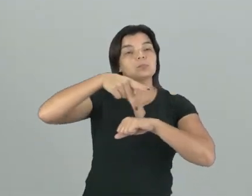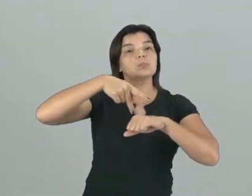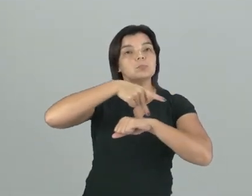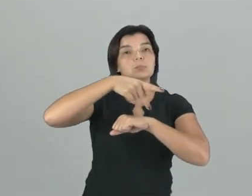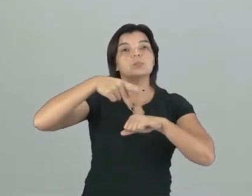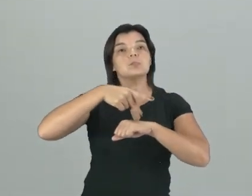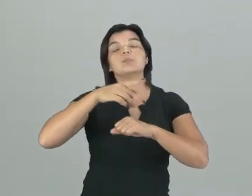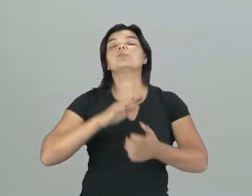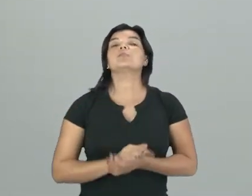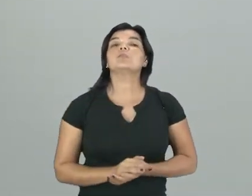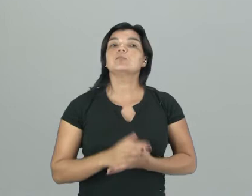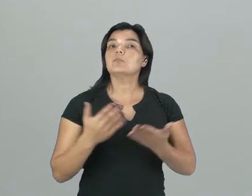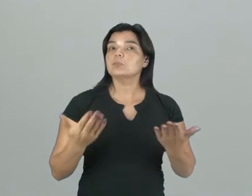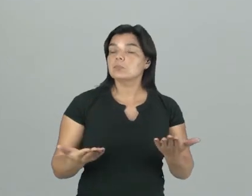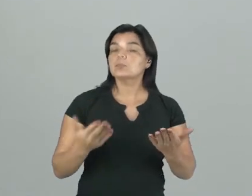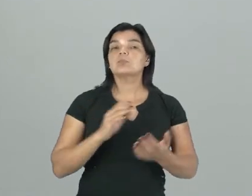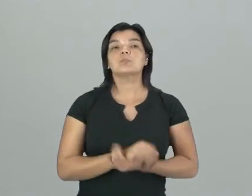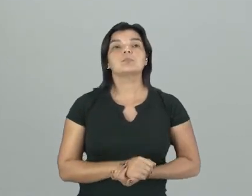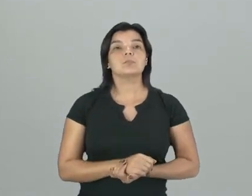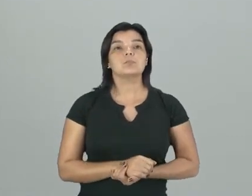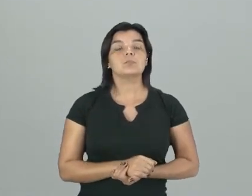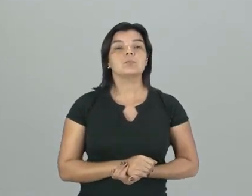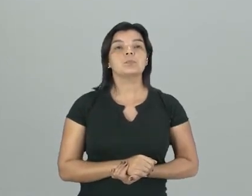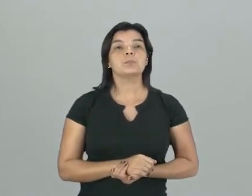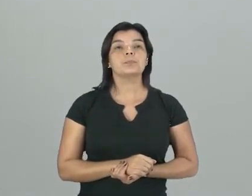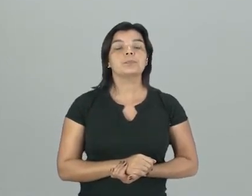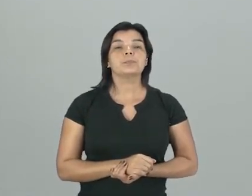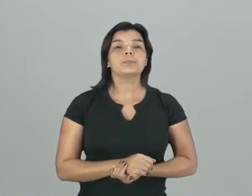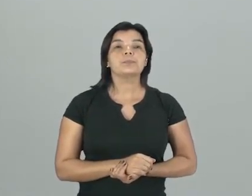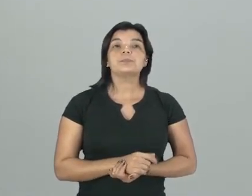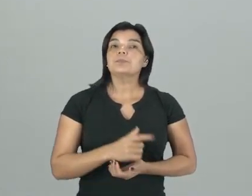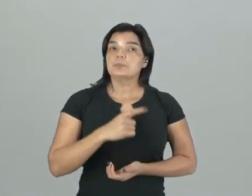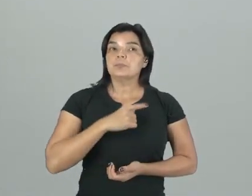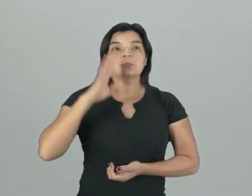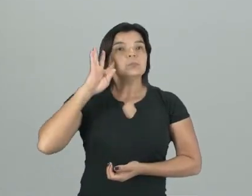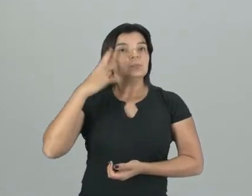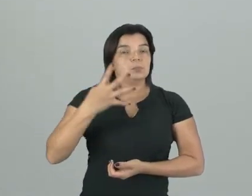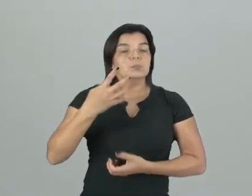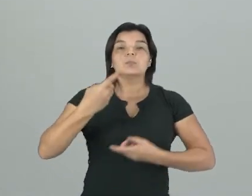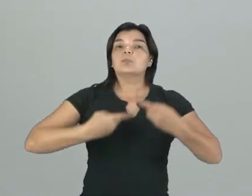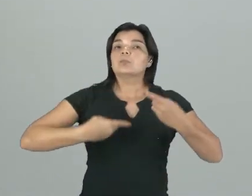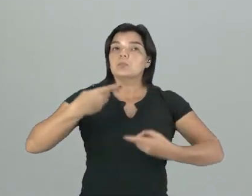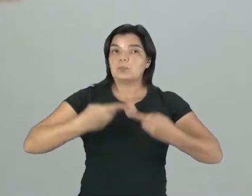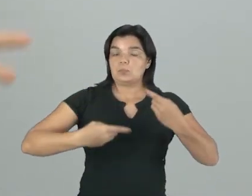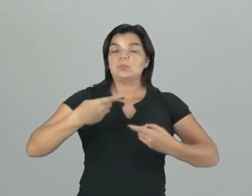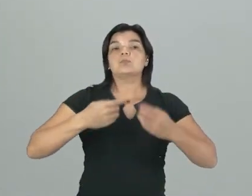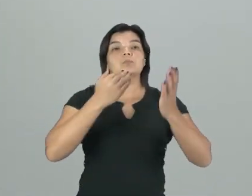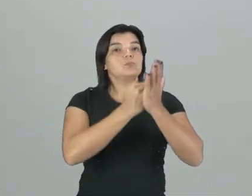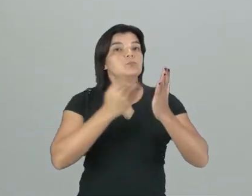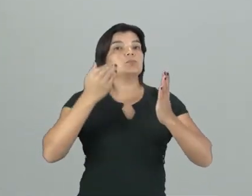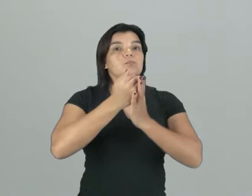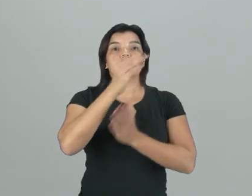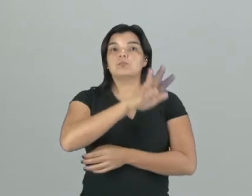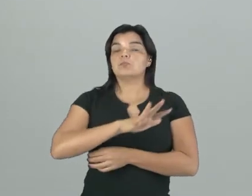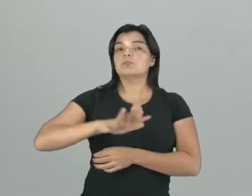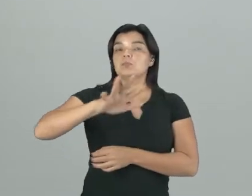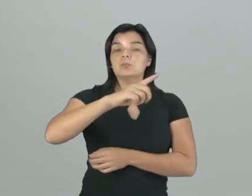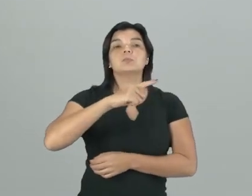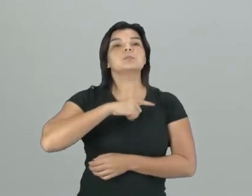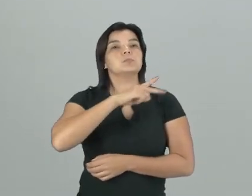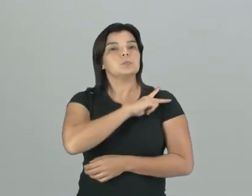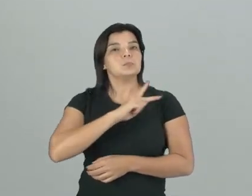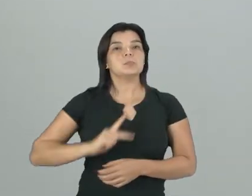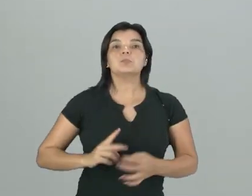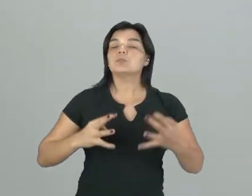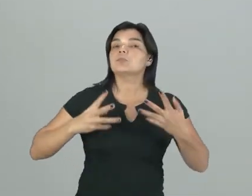cada nacionalidade e passou a ter uma decisão política supranacional, em que tem um